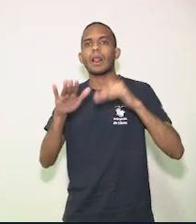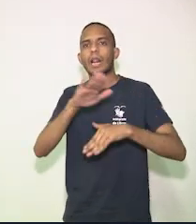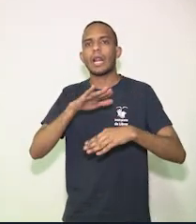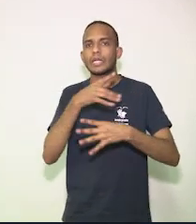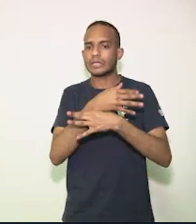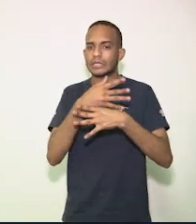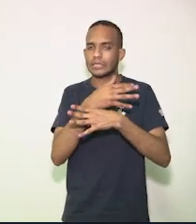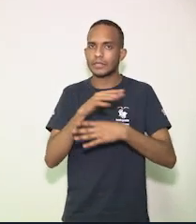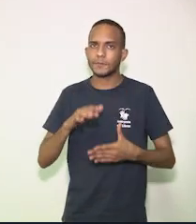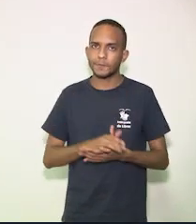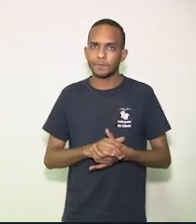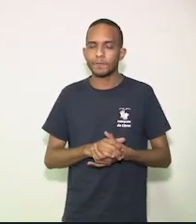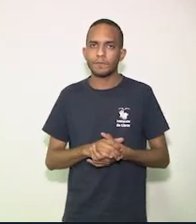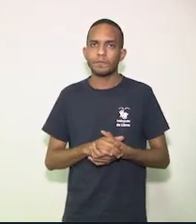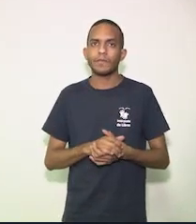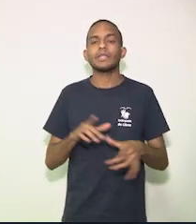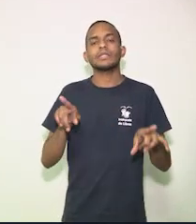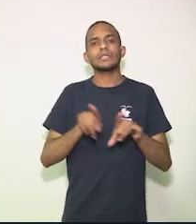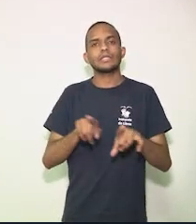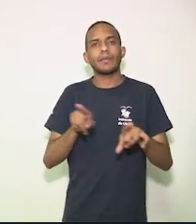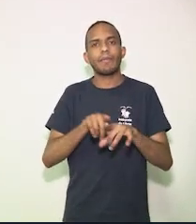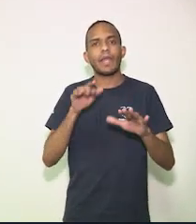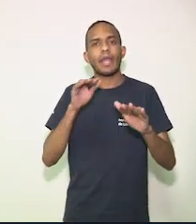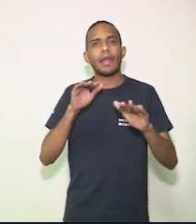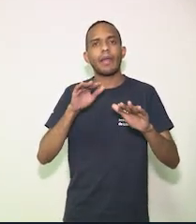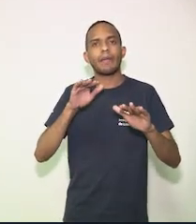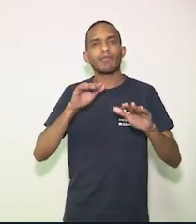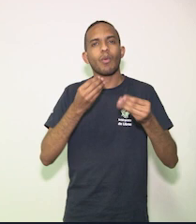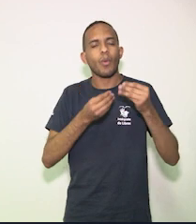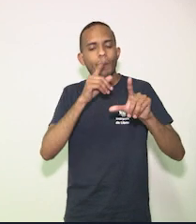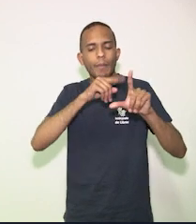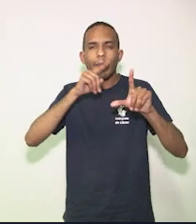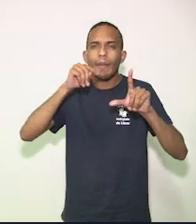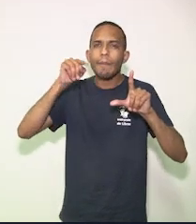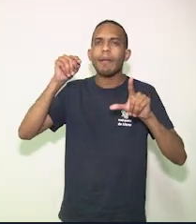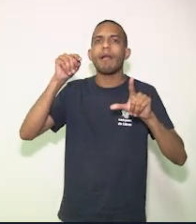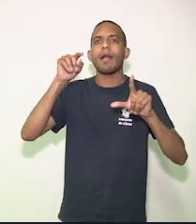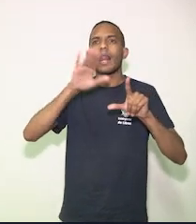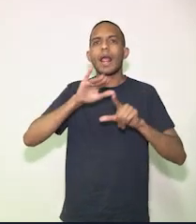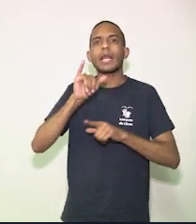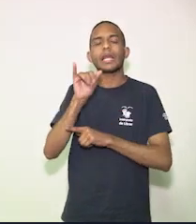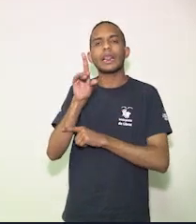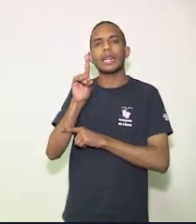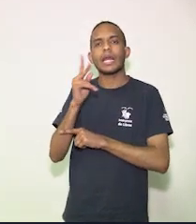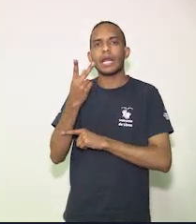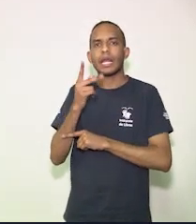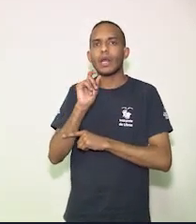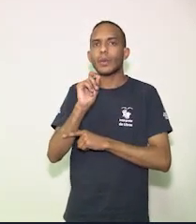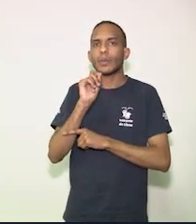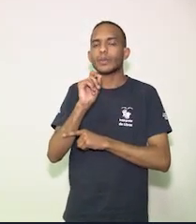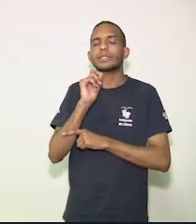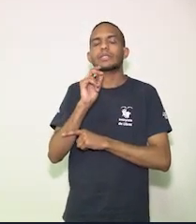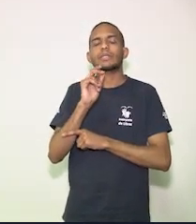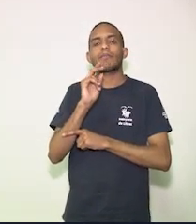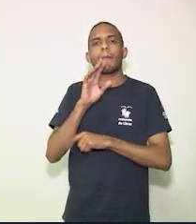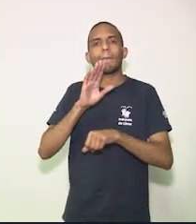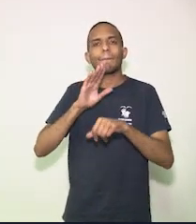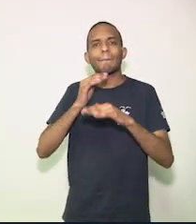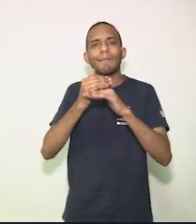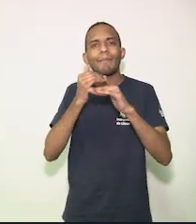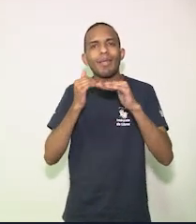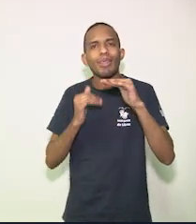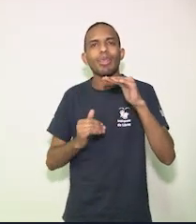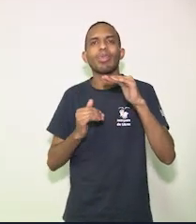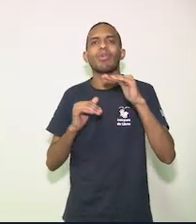menores da cidade. As prevalências por faixa de IDH foram